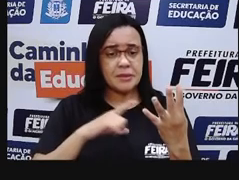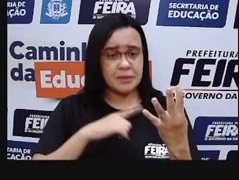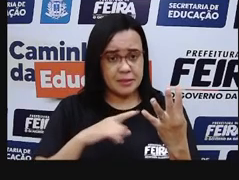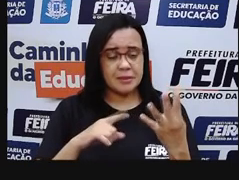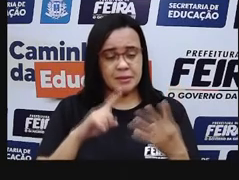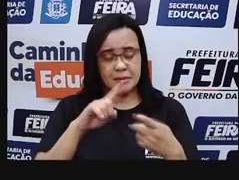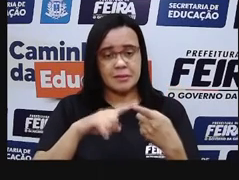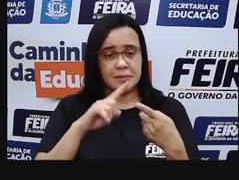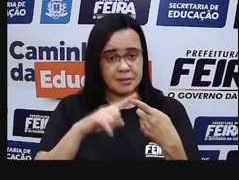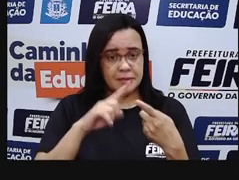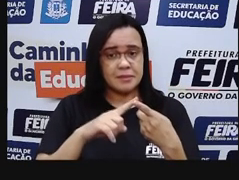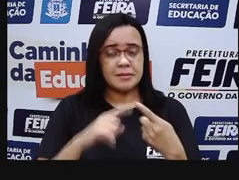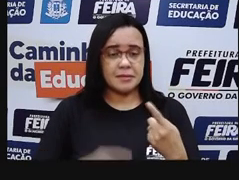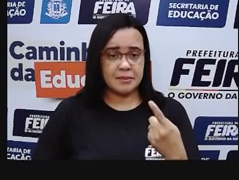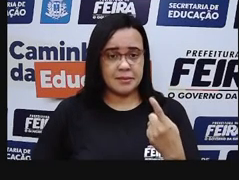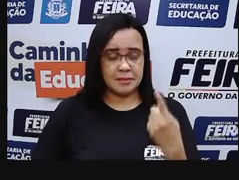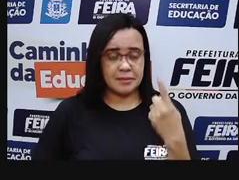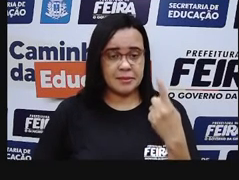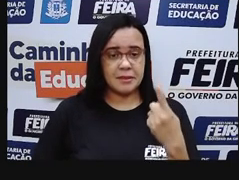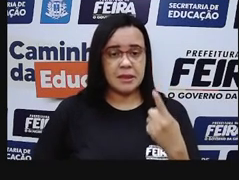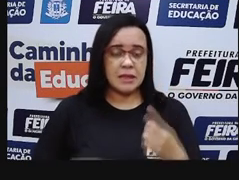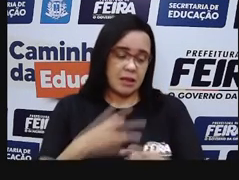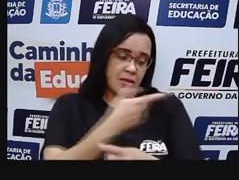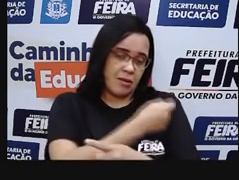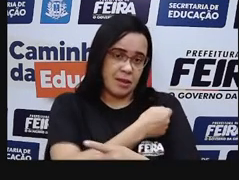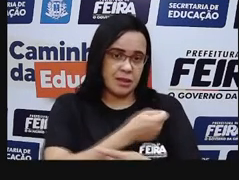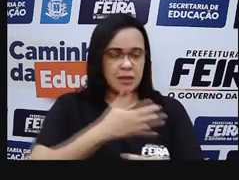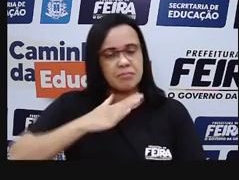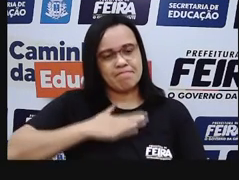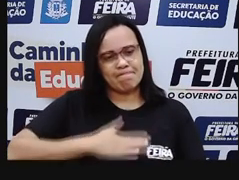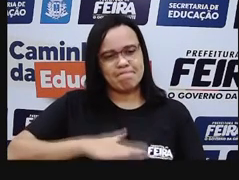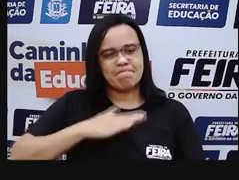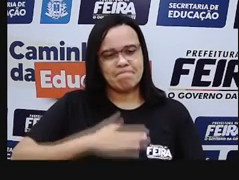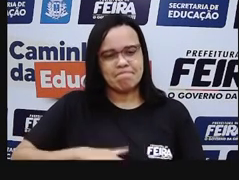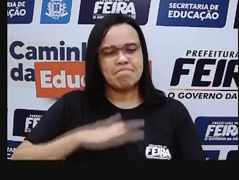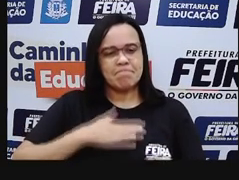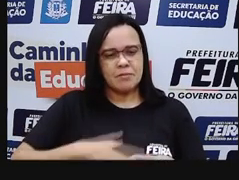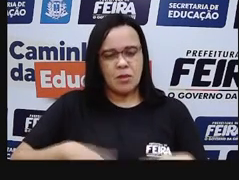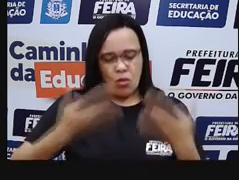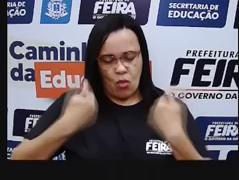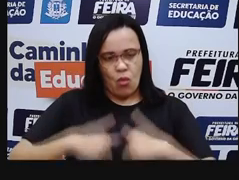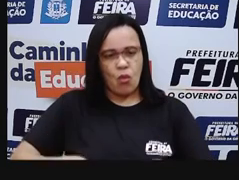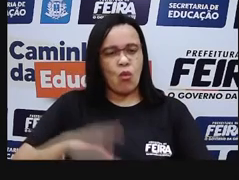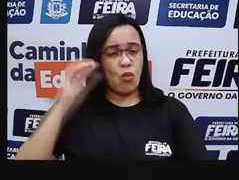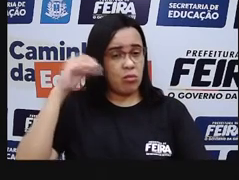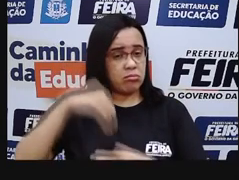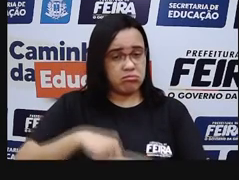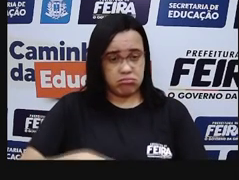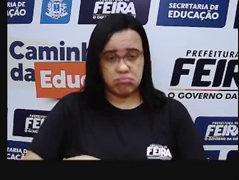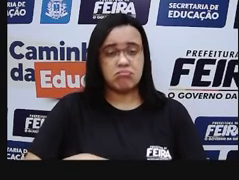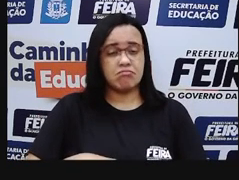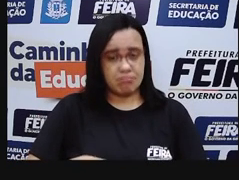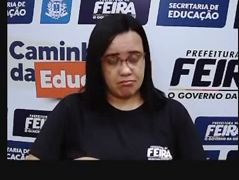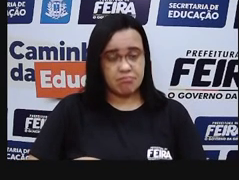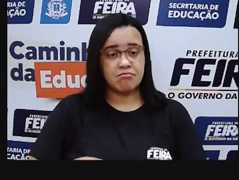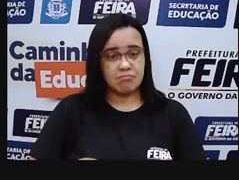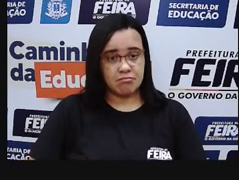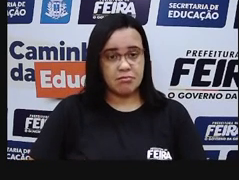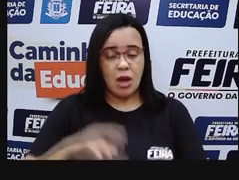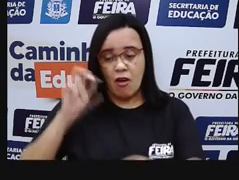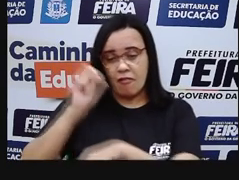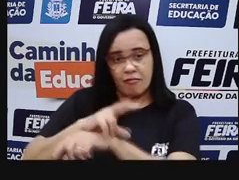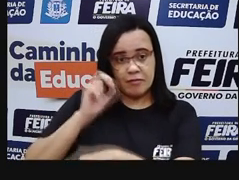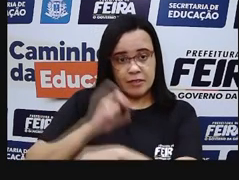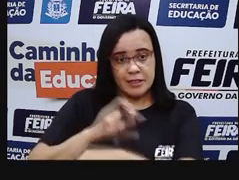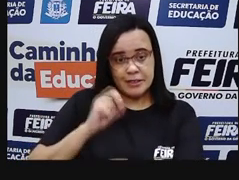microrganismo né É atenuado no por exemplo vírus que ele não vai causar a doença ele tá vivo mas ele